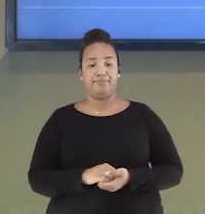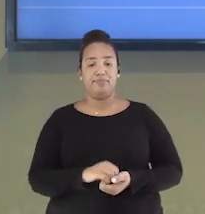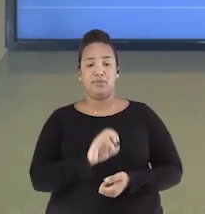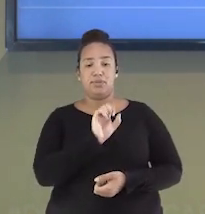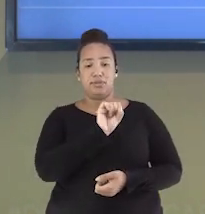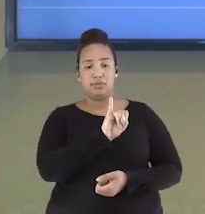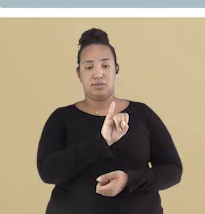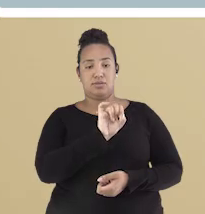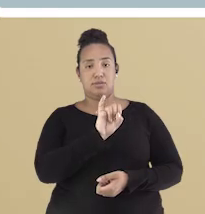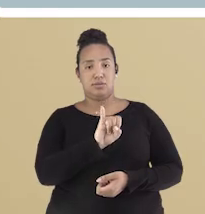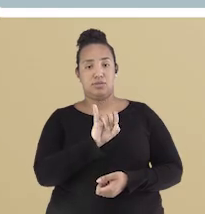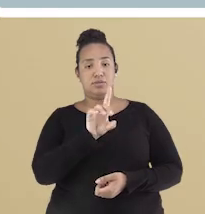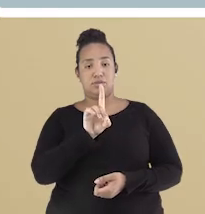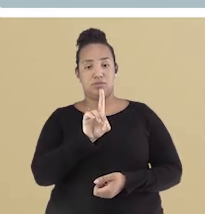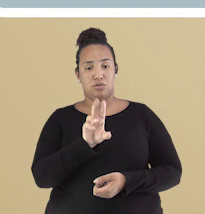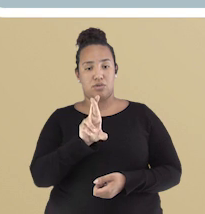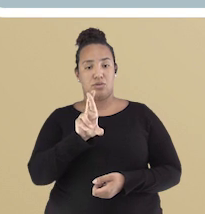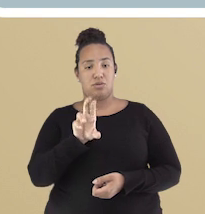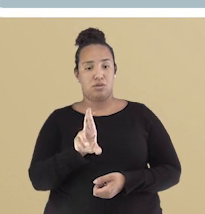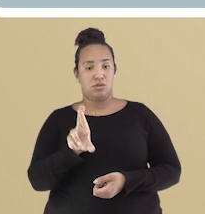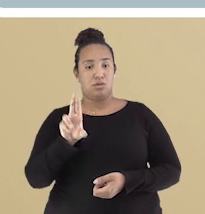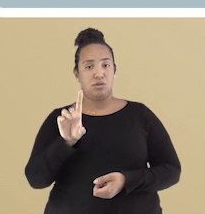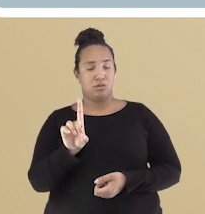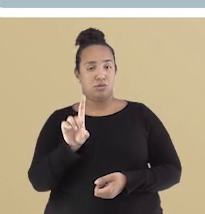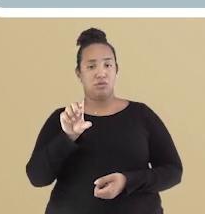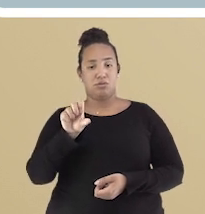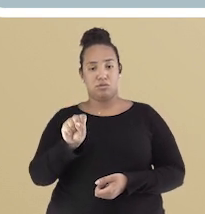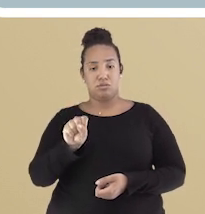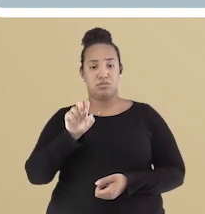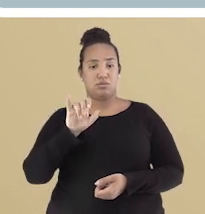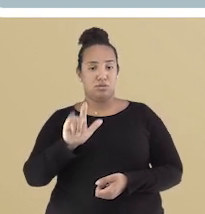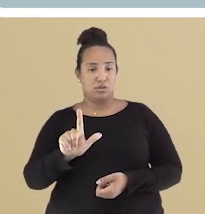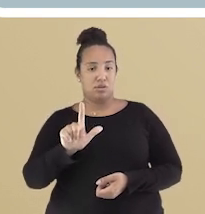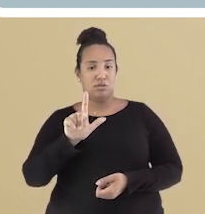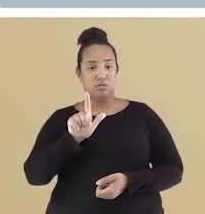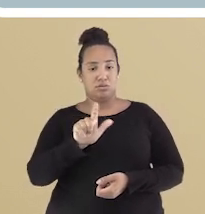agora é assim ó se sido